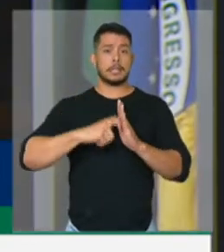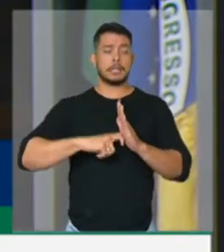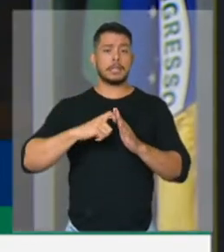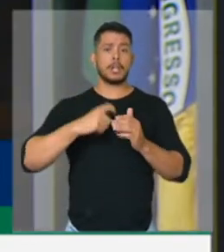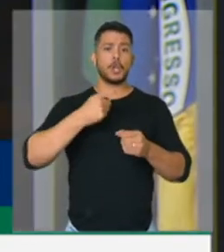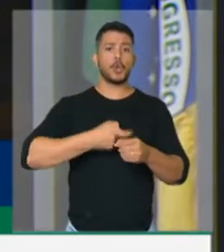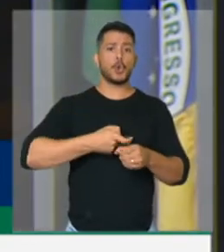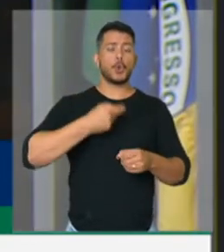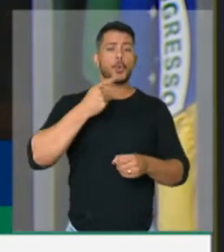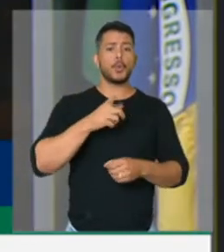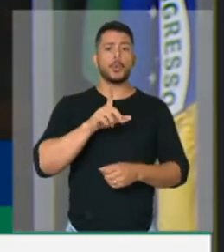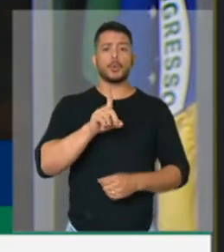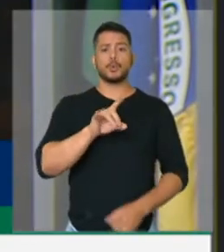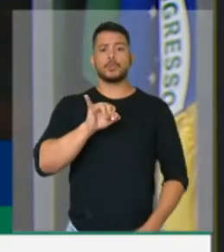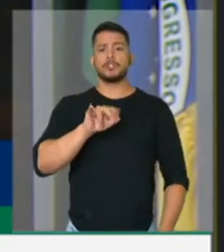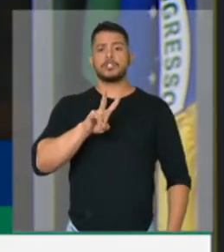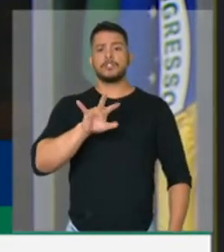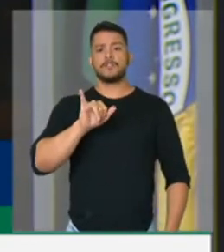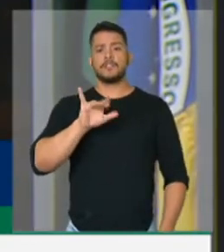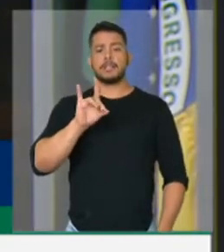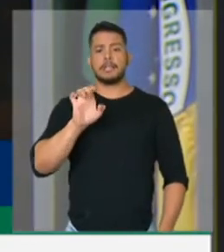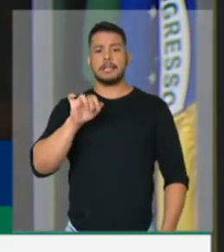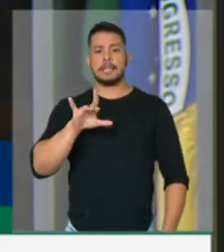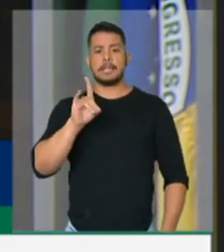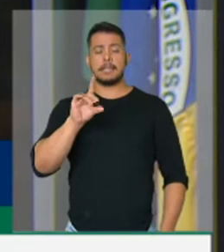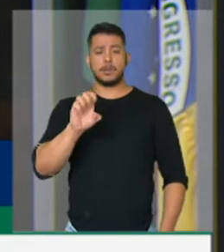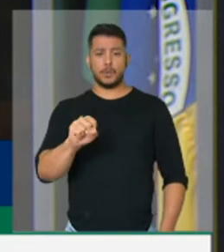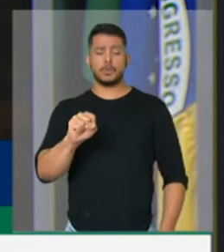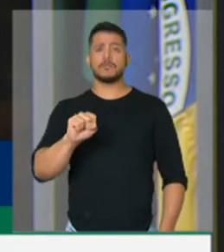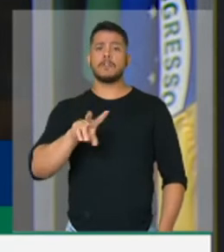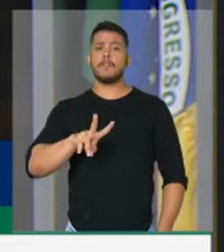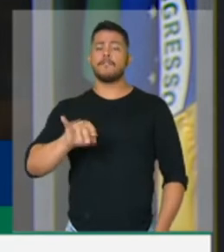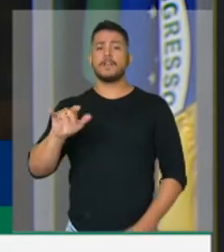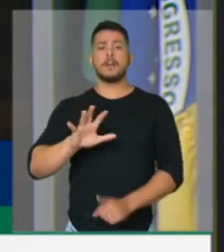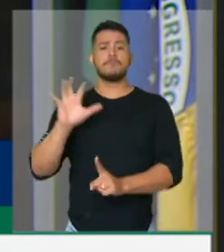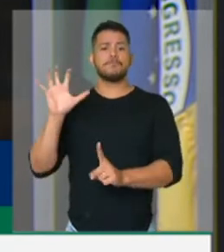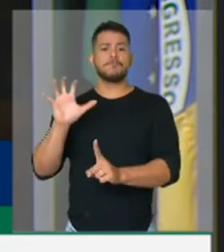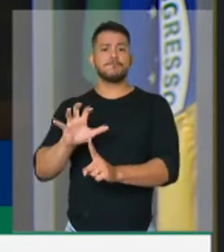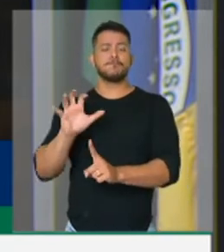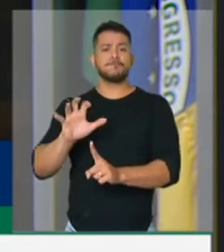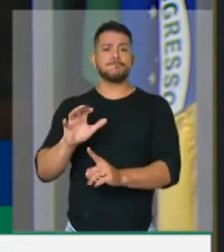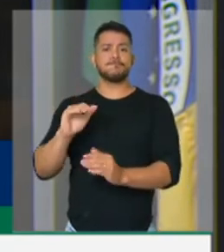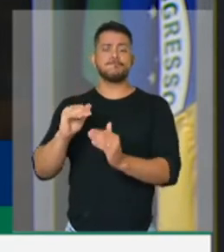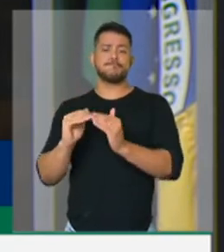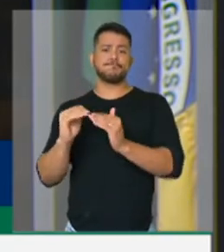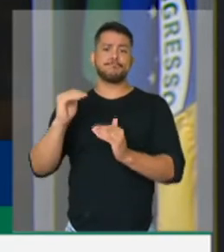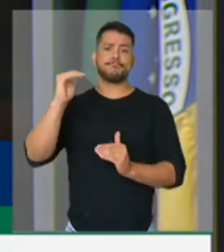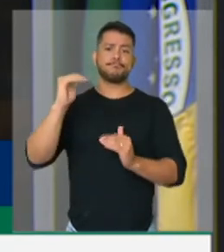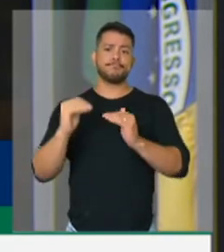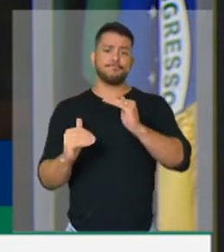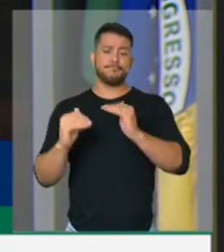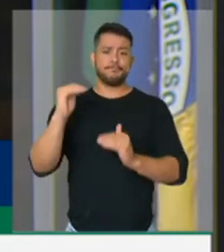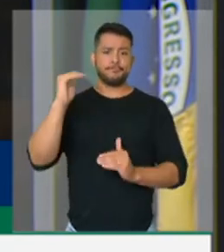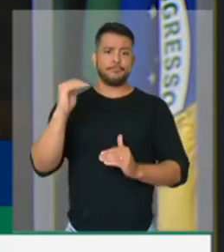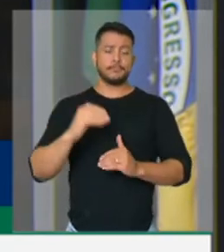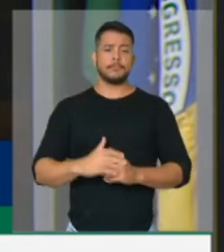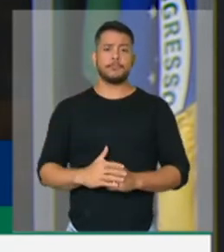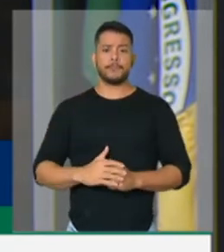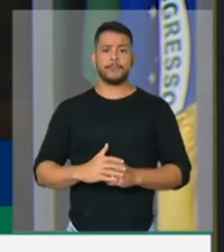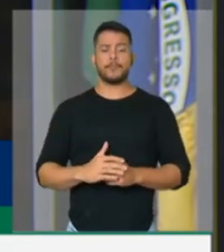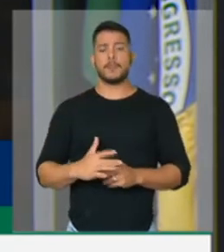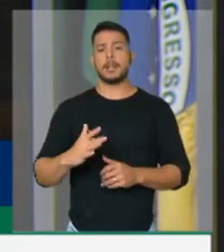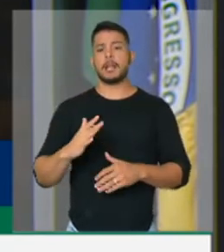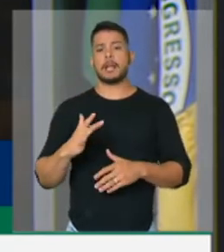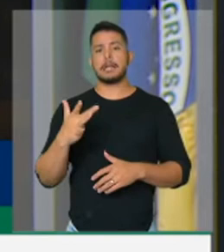e dividendos vai afetar de forma desproporcional os